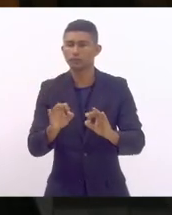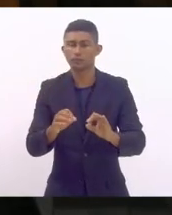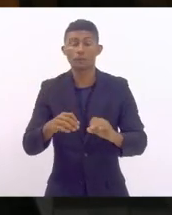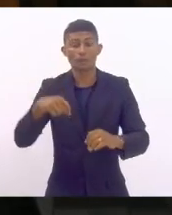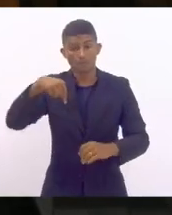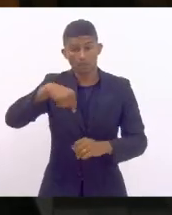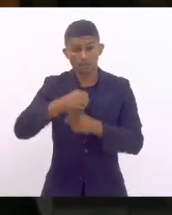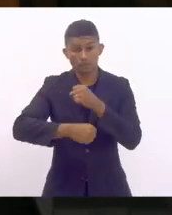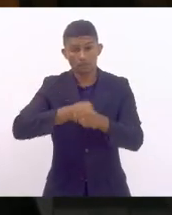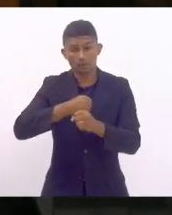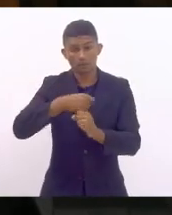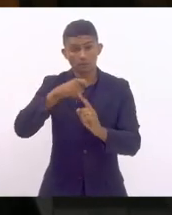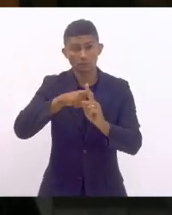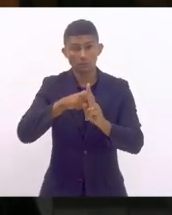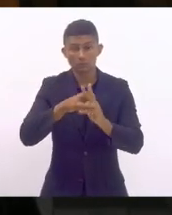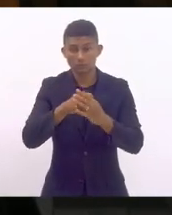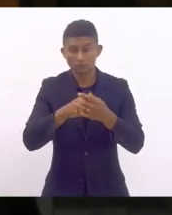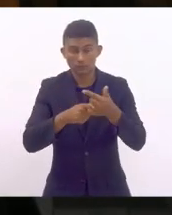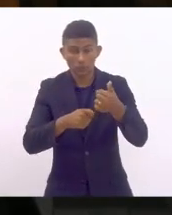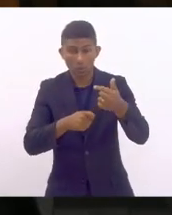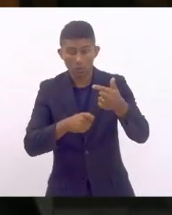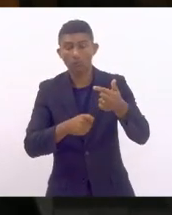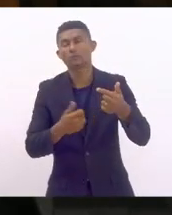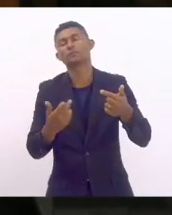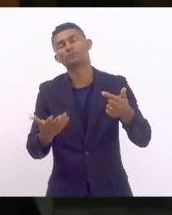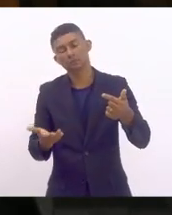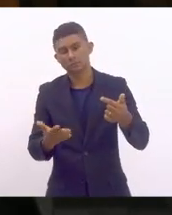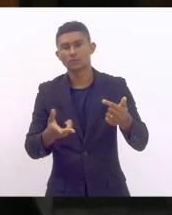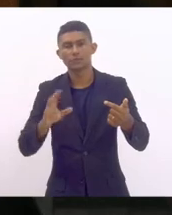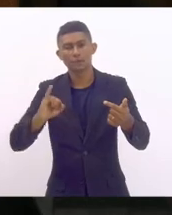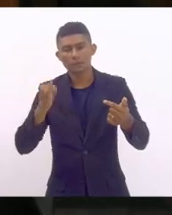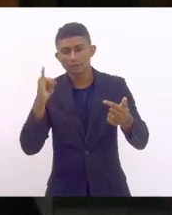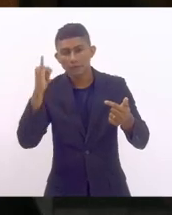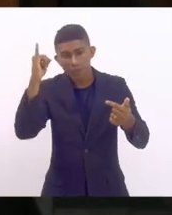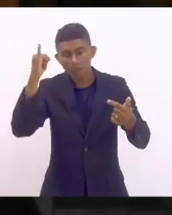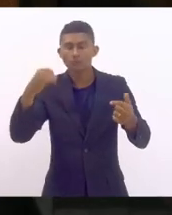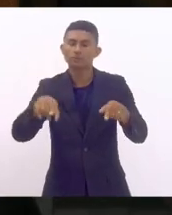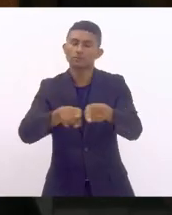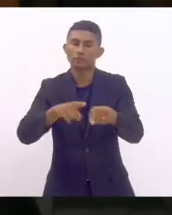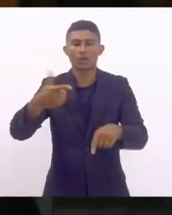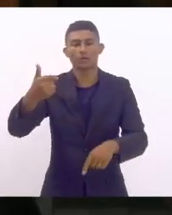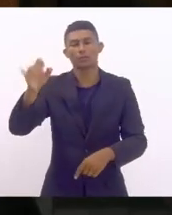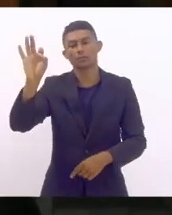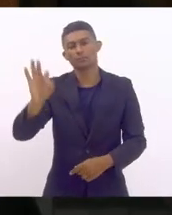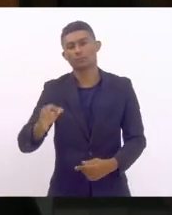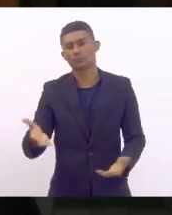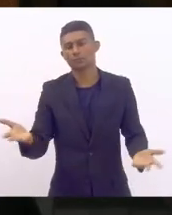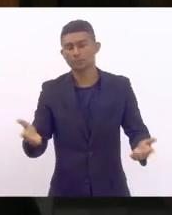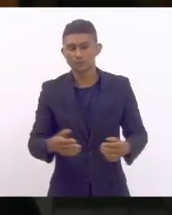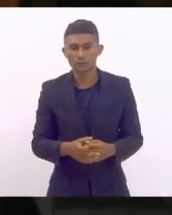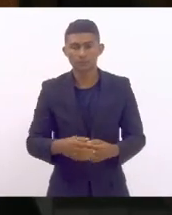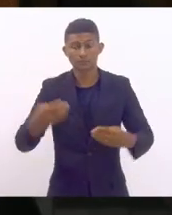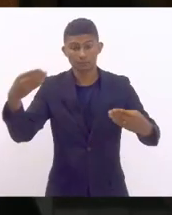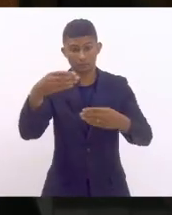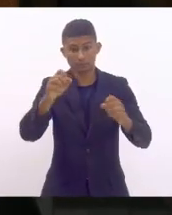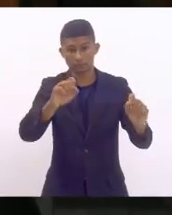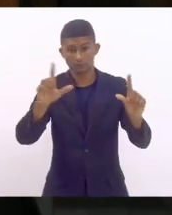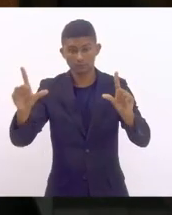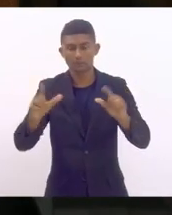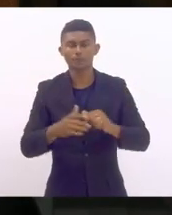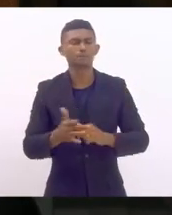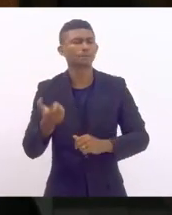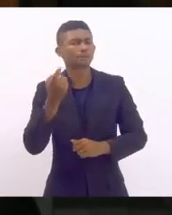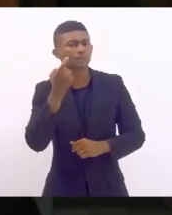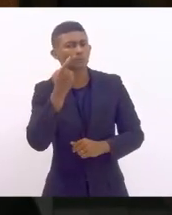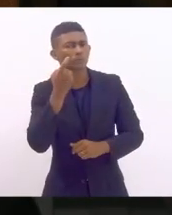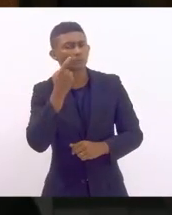12 meses só para gente ter uma ideia foram doze por cento a inflação eu próximo por gentileza Fernanda aqui se nós pegarmos